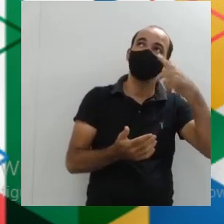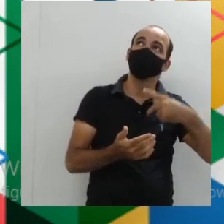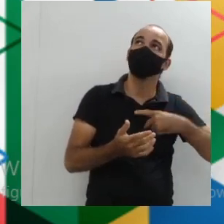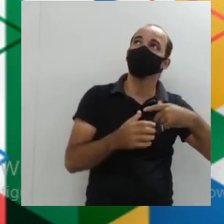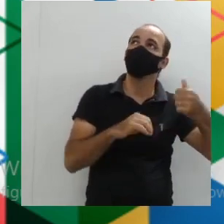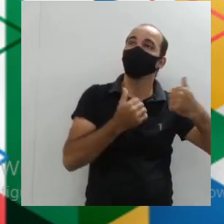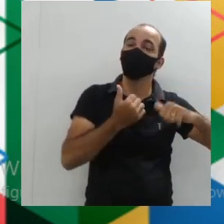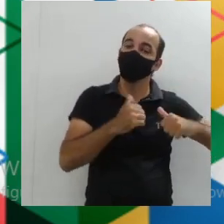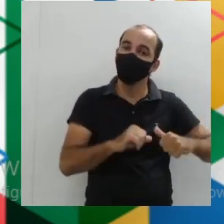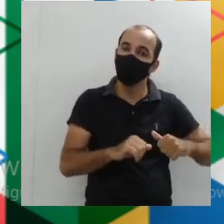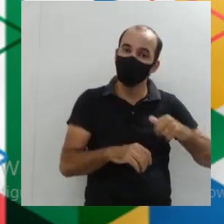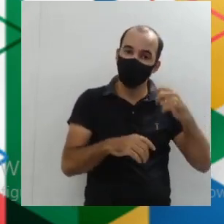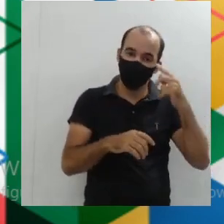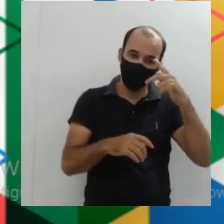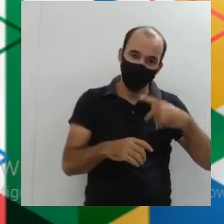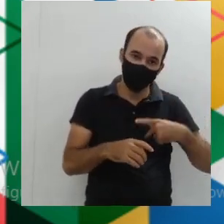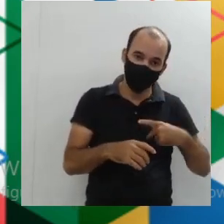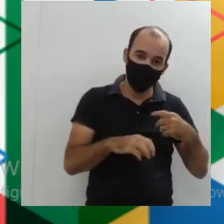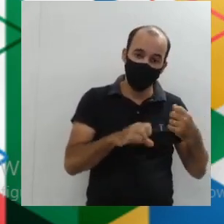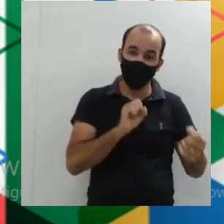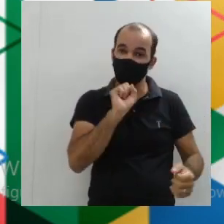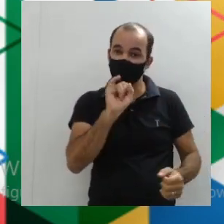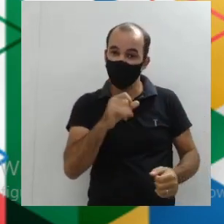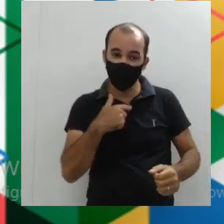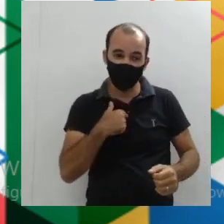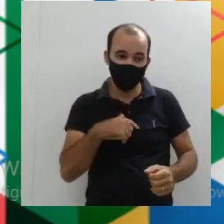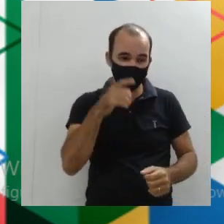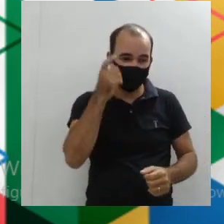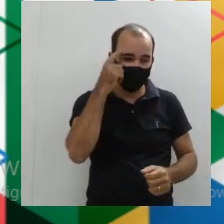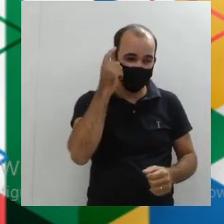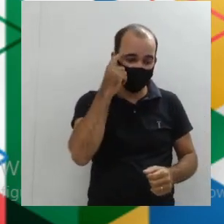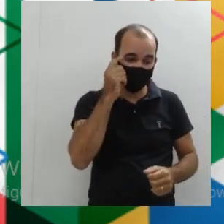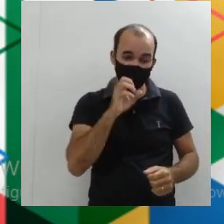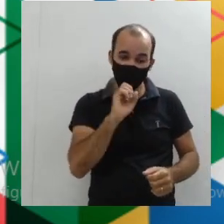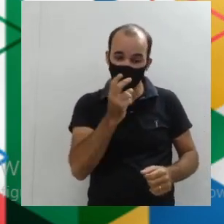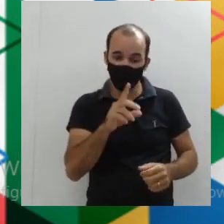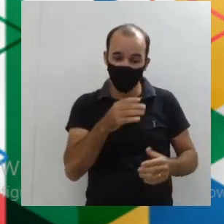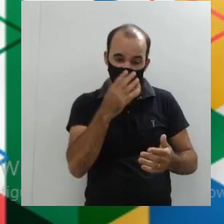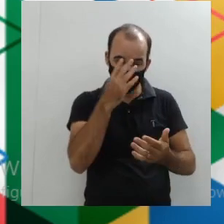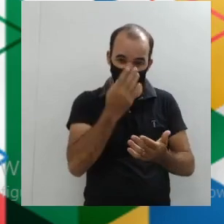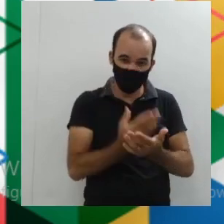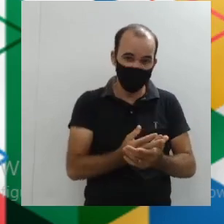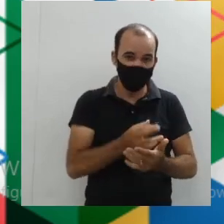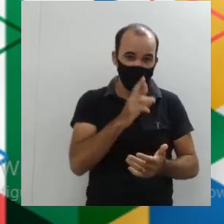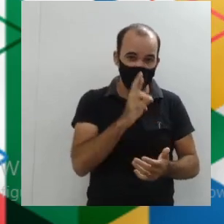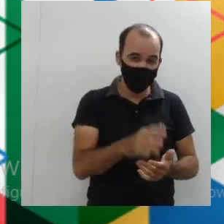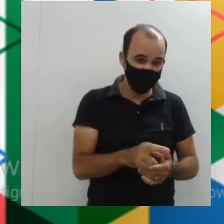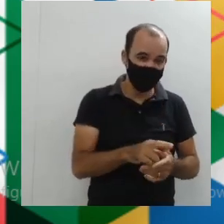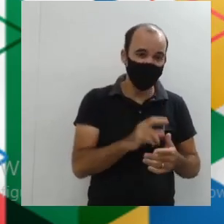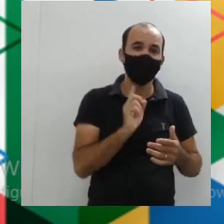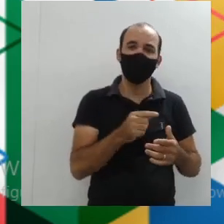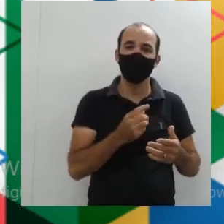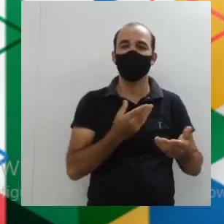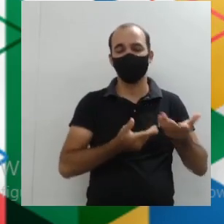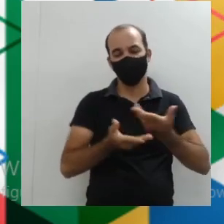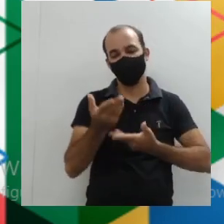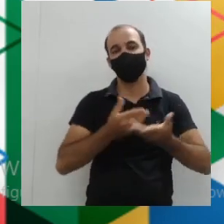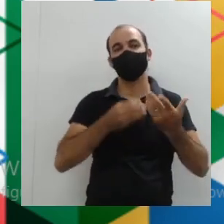uma cosmovisão em relação a determinada coisa, é dessa maneira que eu vou me relacionar com as coisas que estão ao meu